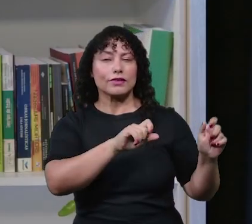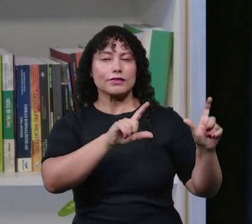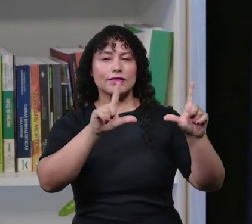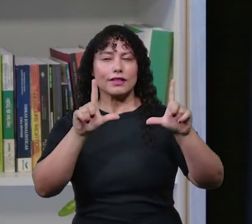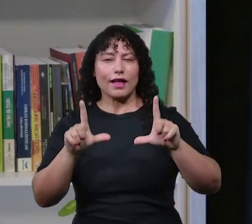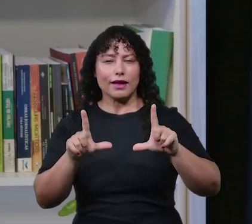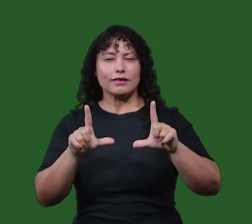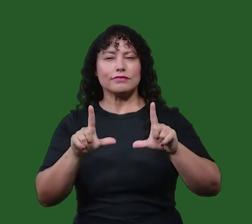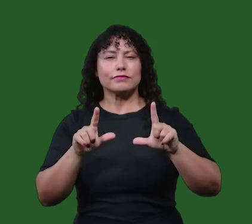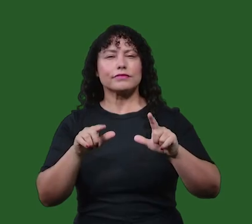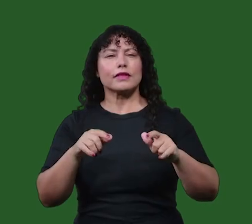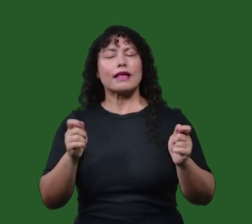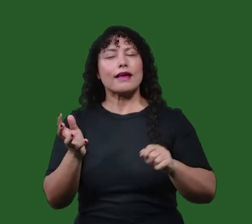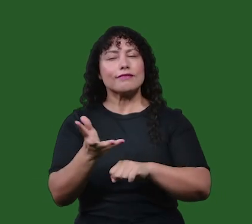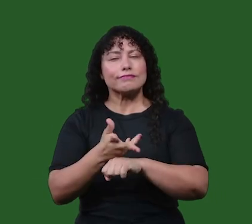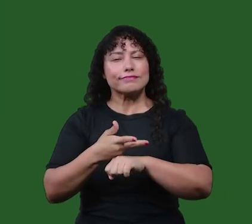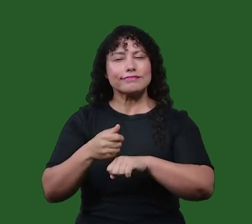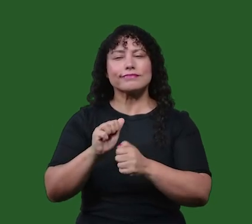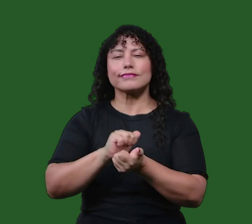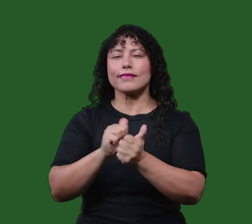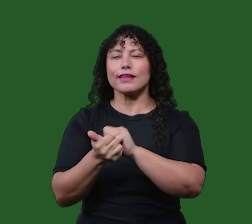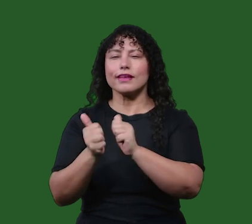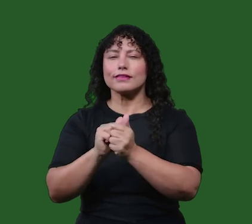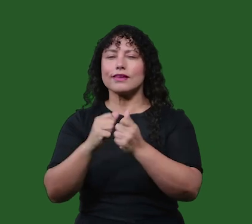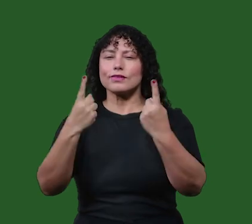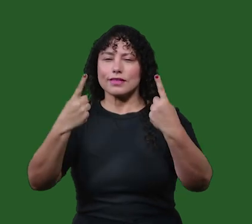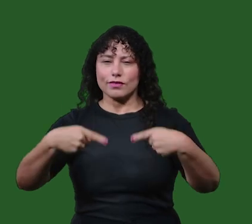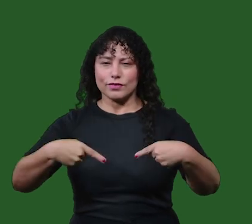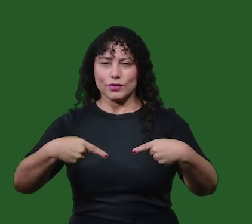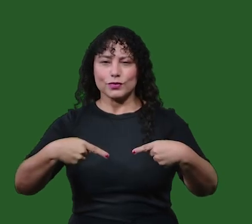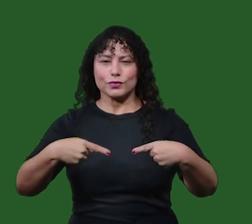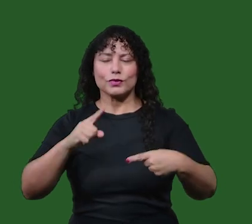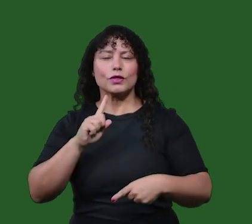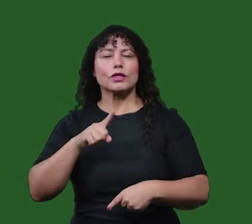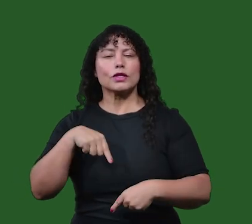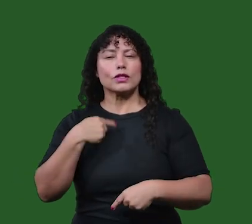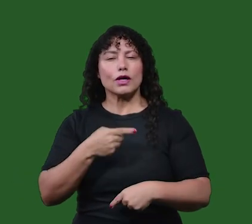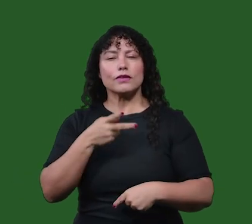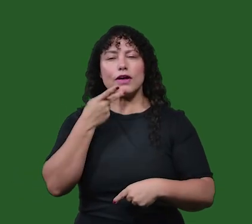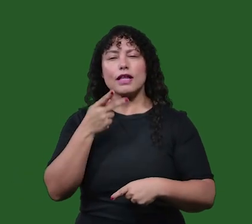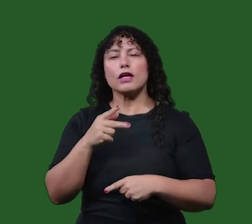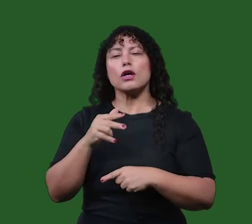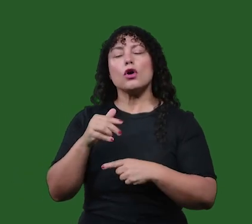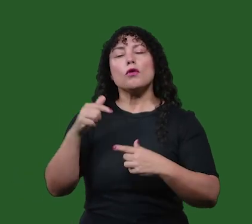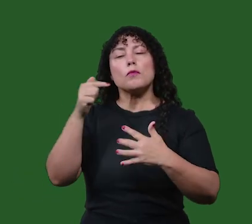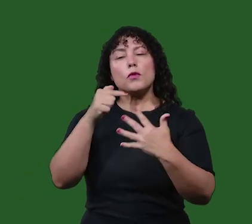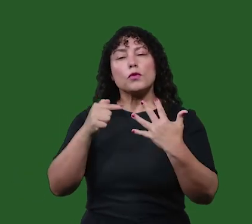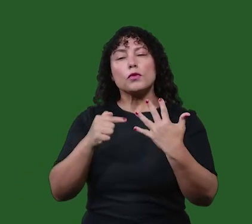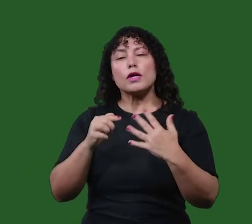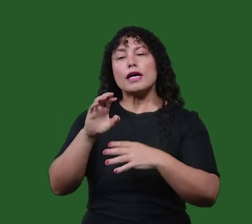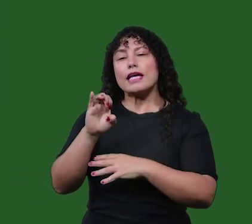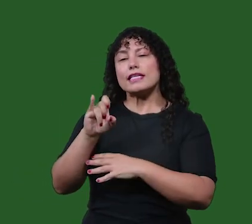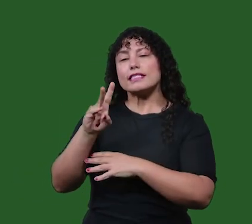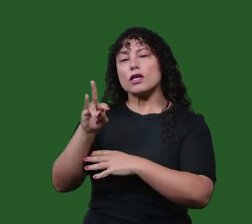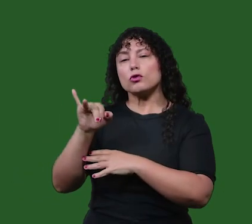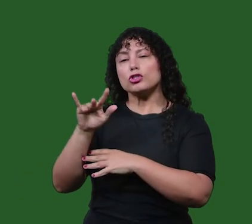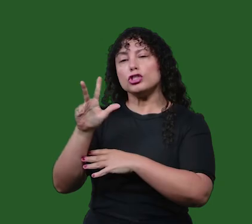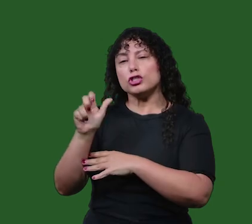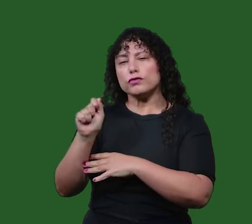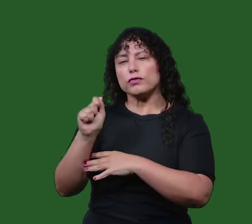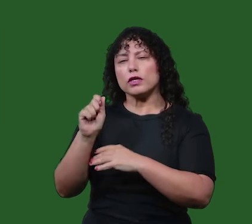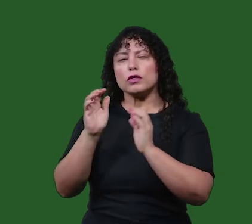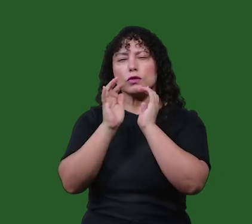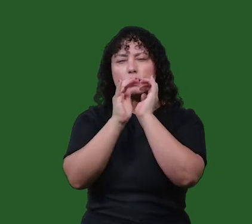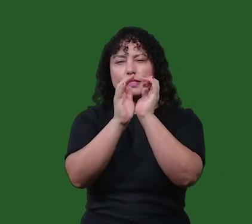final do slide, é agir com eficiência e adaptar aos desafios. Isso é que a gente chama de função ou funções executivas